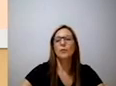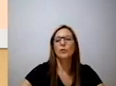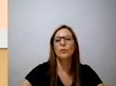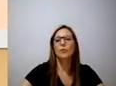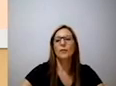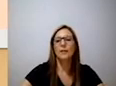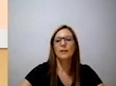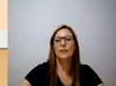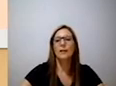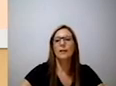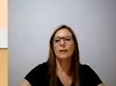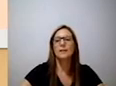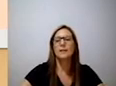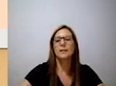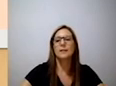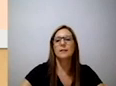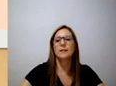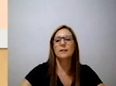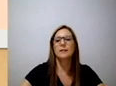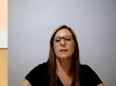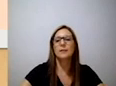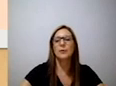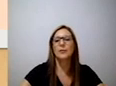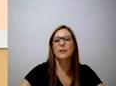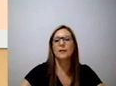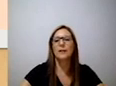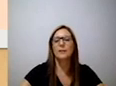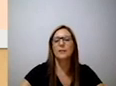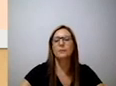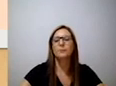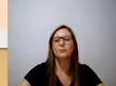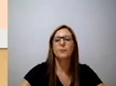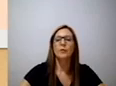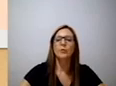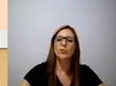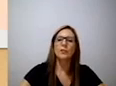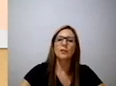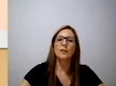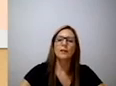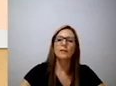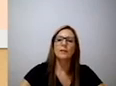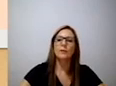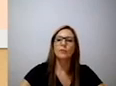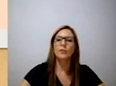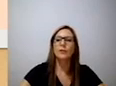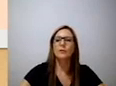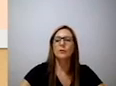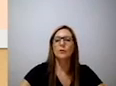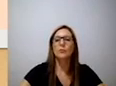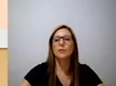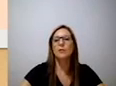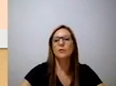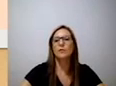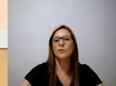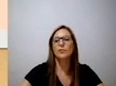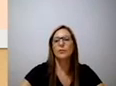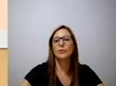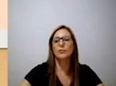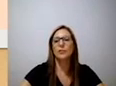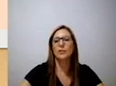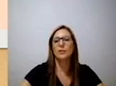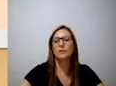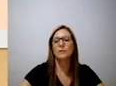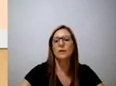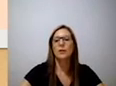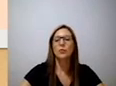de como faria essa porcentagem do dia que ela estaria ovulando. Então, num ciclo de 28